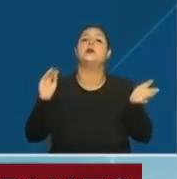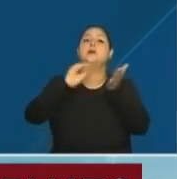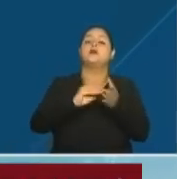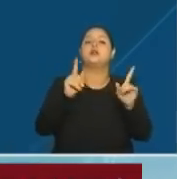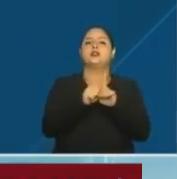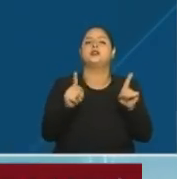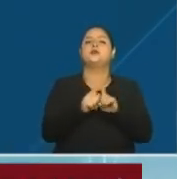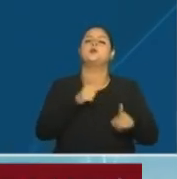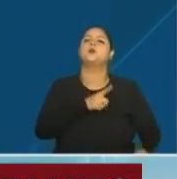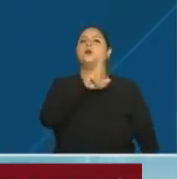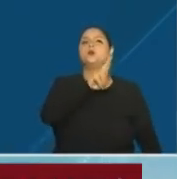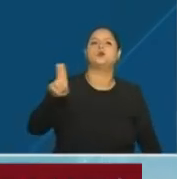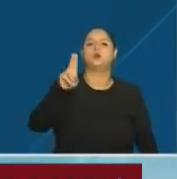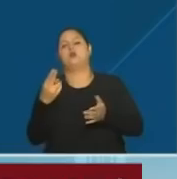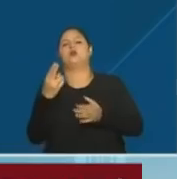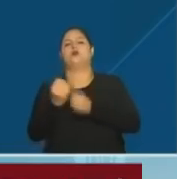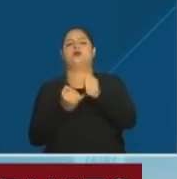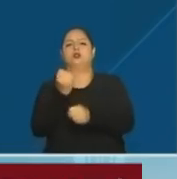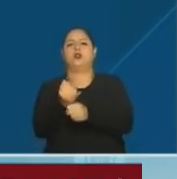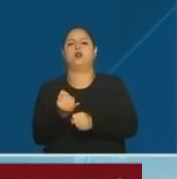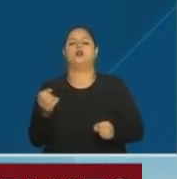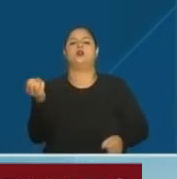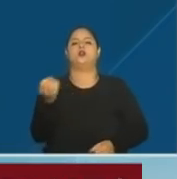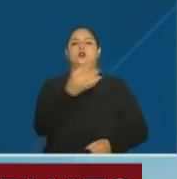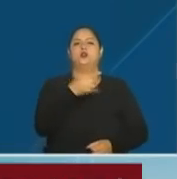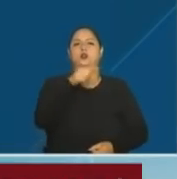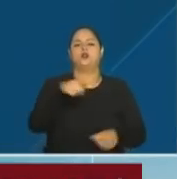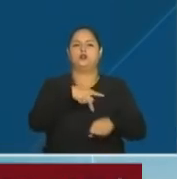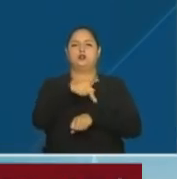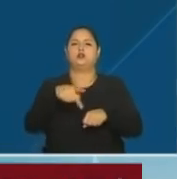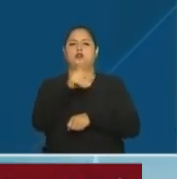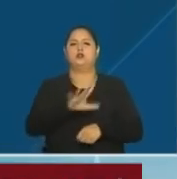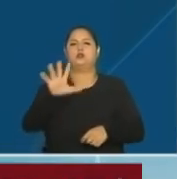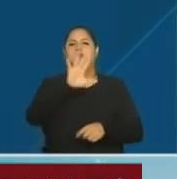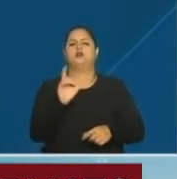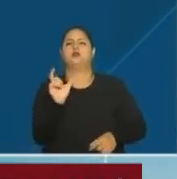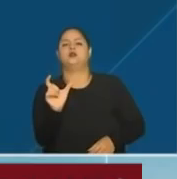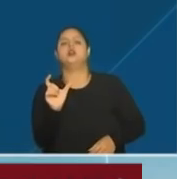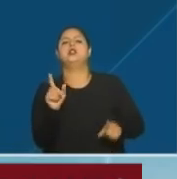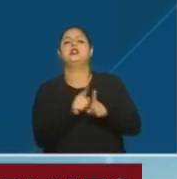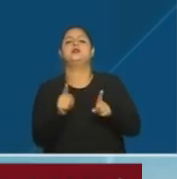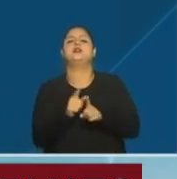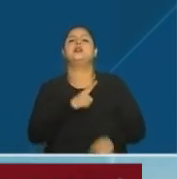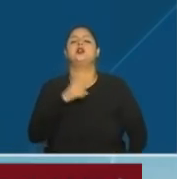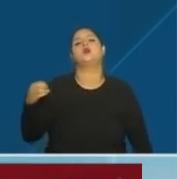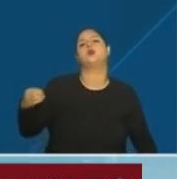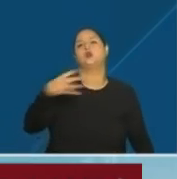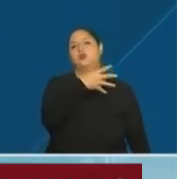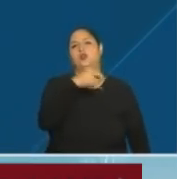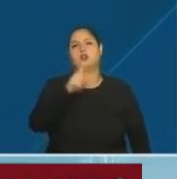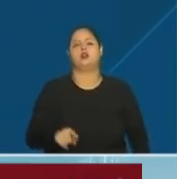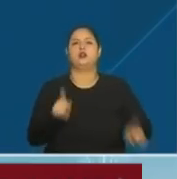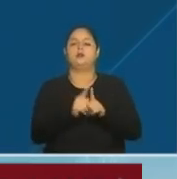atualizam a carteira por causa do contrário se a sua carteira antiga estiver valendo tiver com tudo dentro do prazo não precisa tirar uma nova por